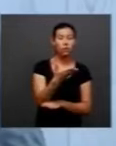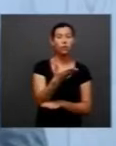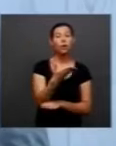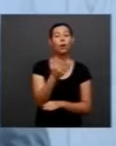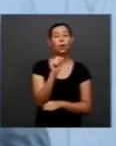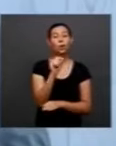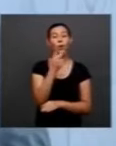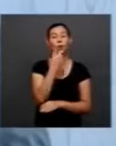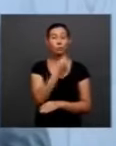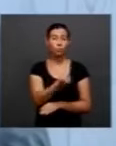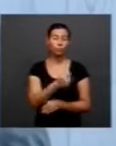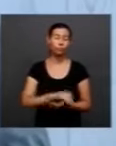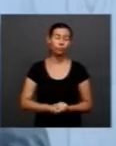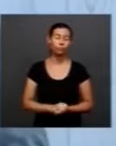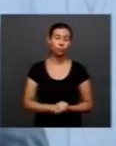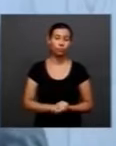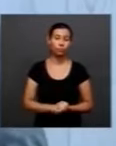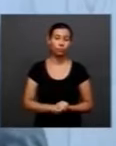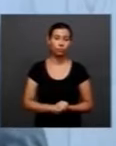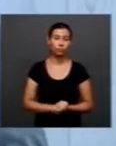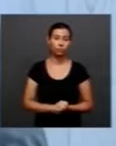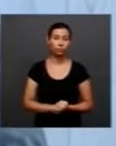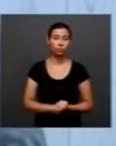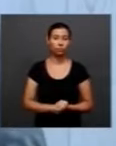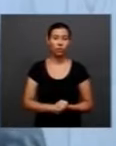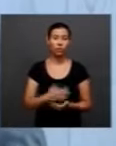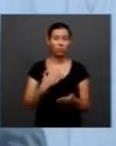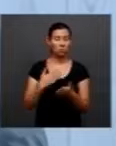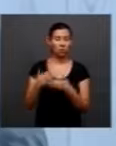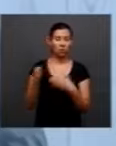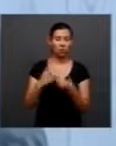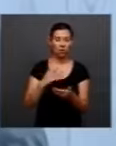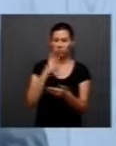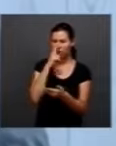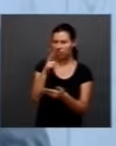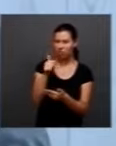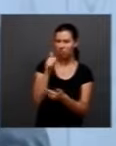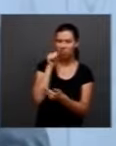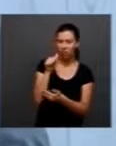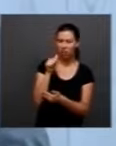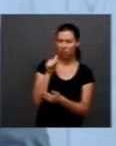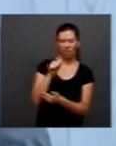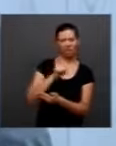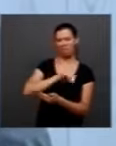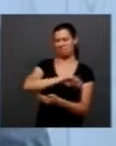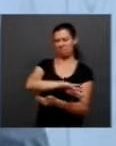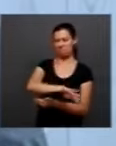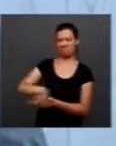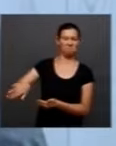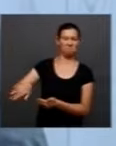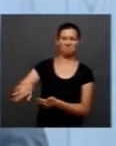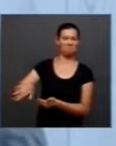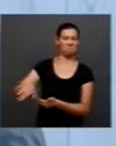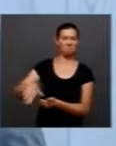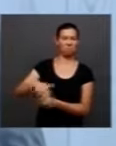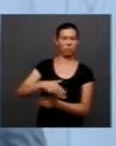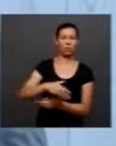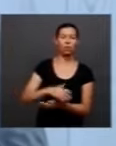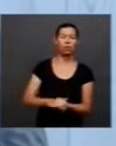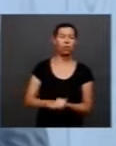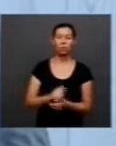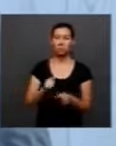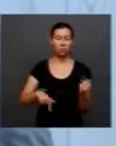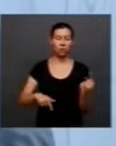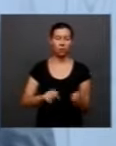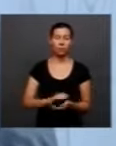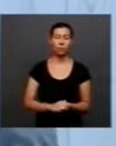representação que se aproximasse do feminino, ela é rechaçada nessa perspectiva. Se a gente pegar